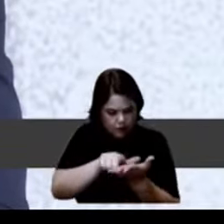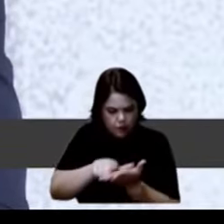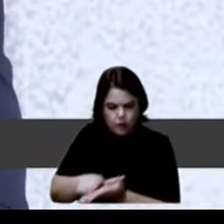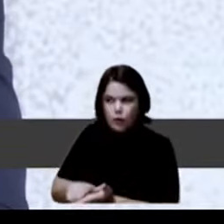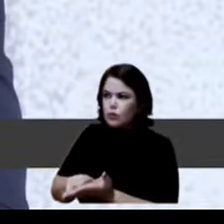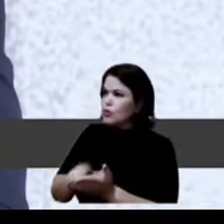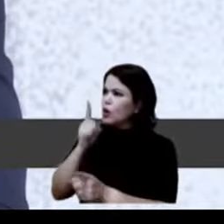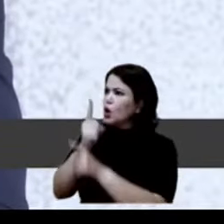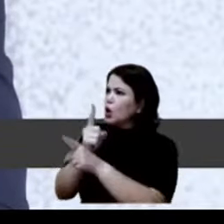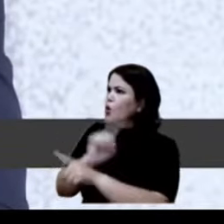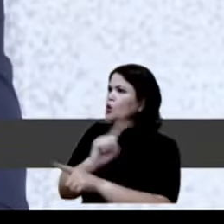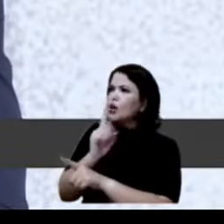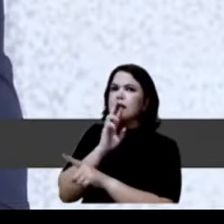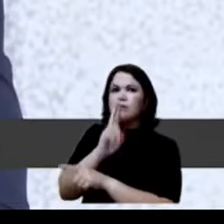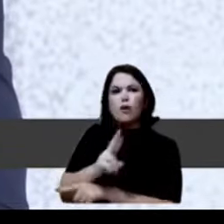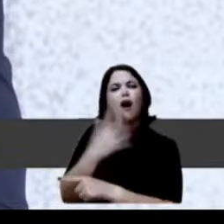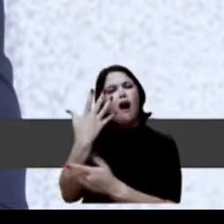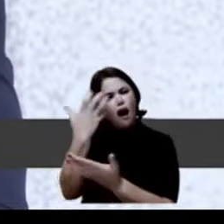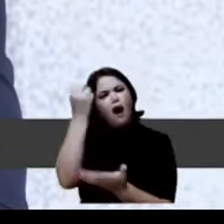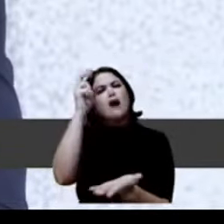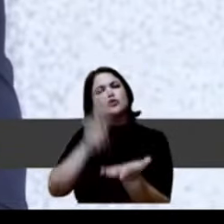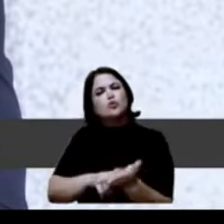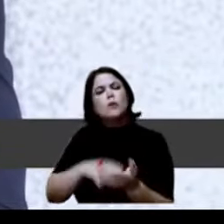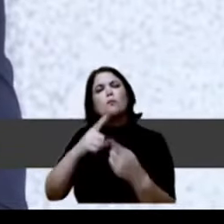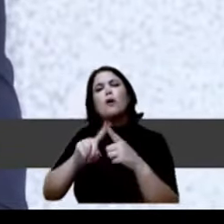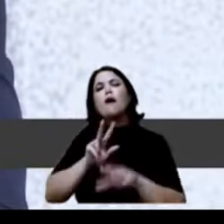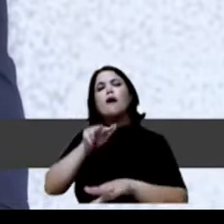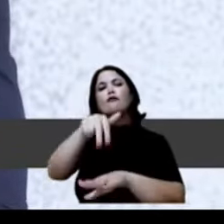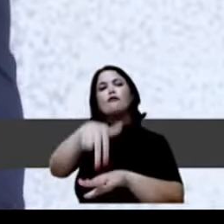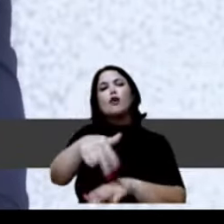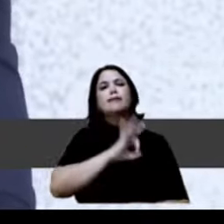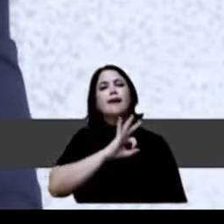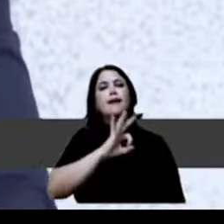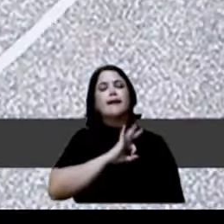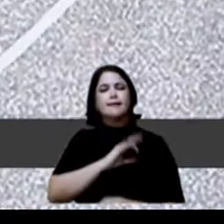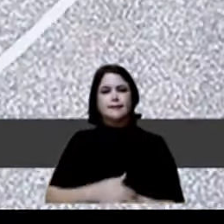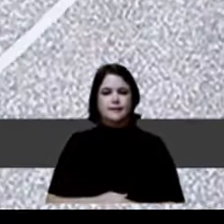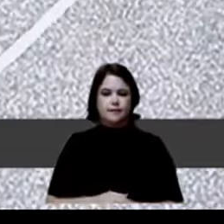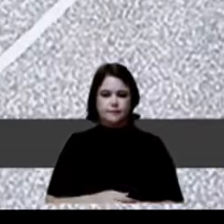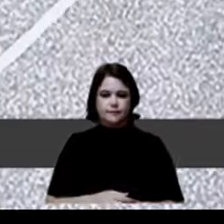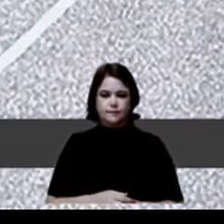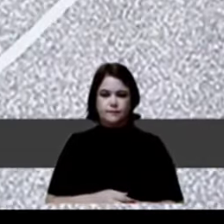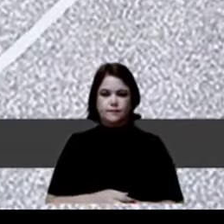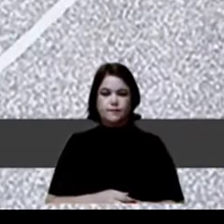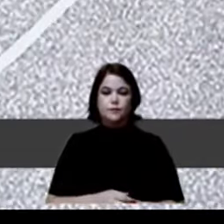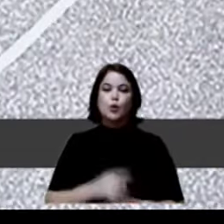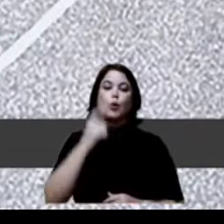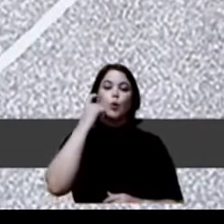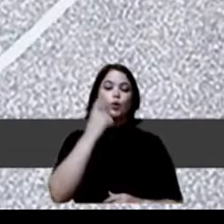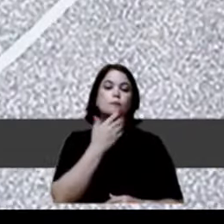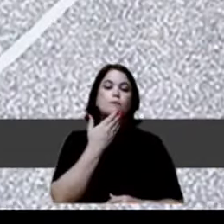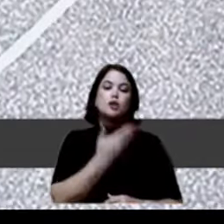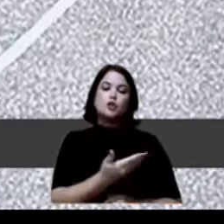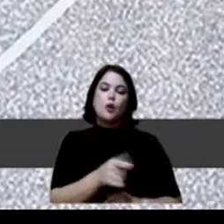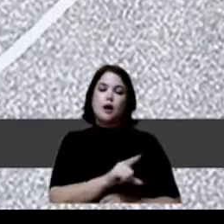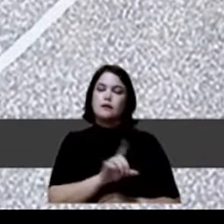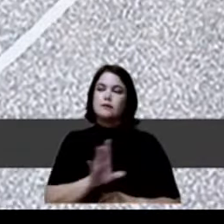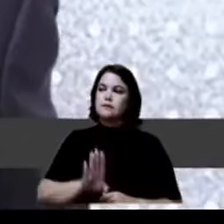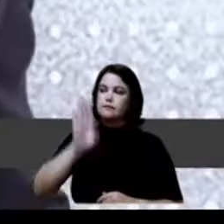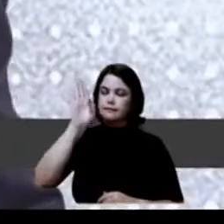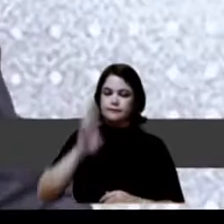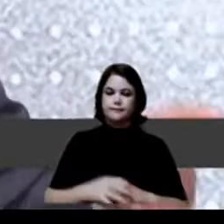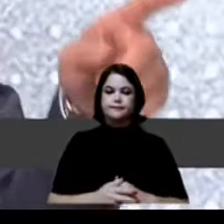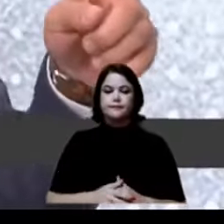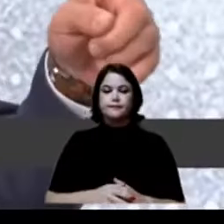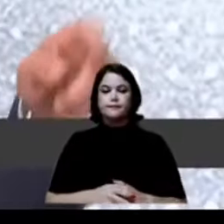marqueteiro. Seja homem e assuma por que que ela foi lá fazer isso. Bom, o Ricardo Nunes já tinha pedido a palavra é sua.